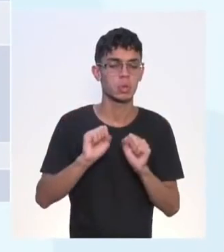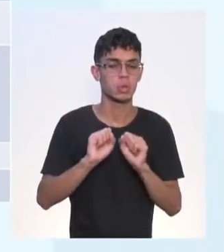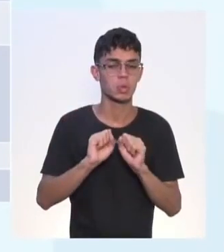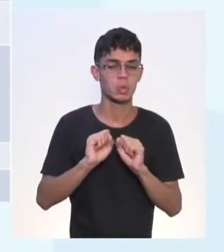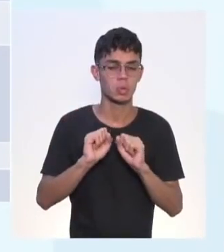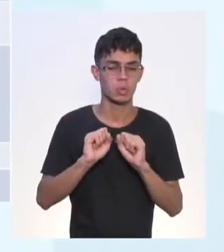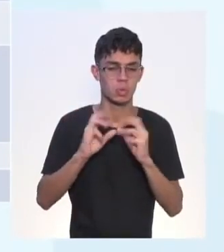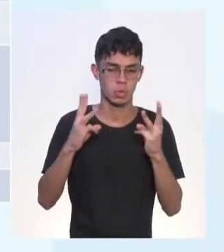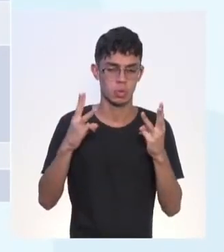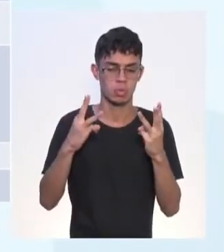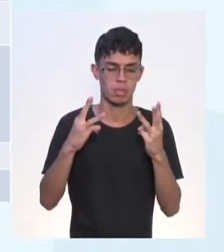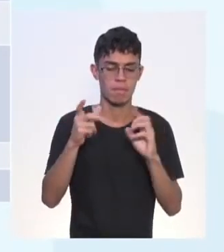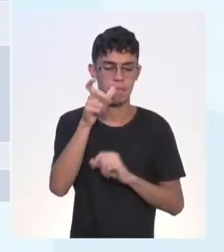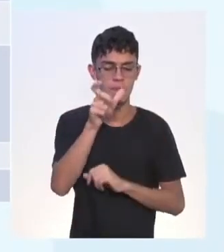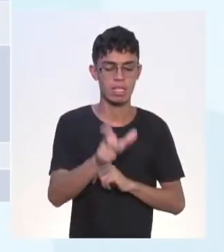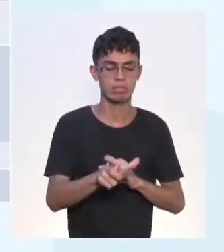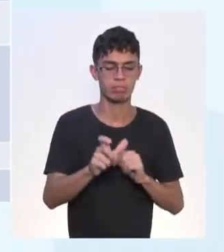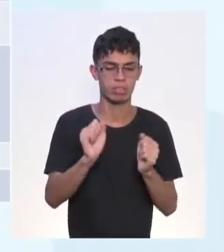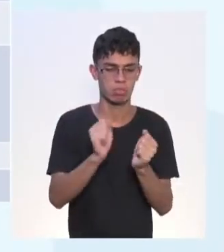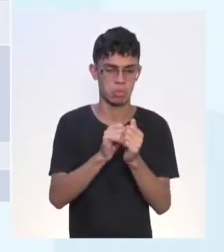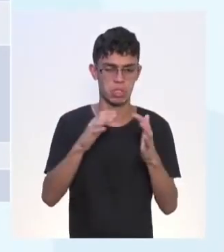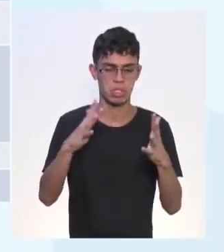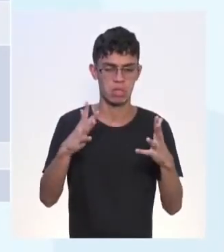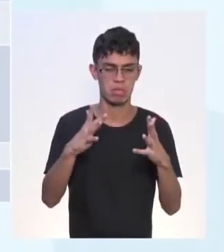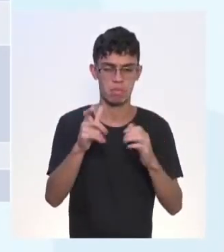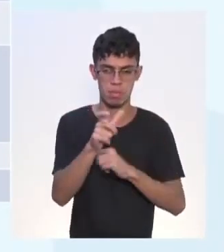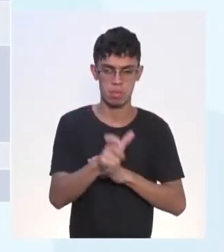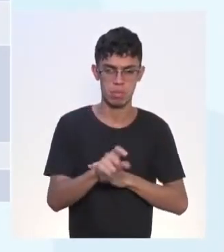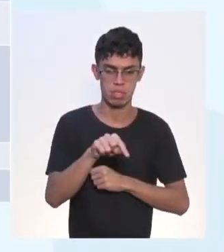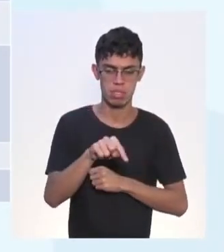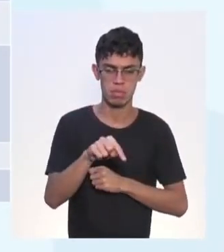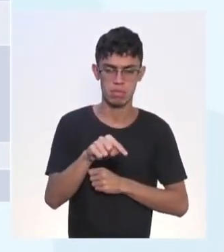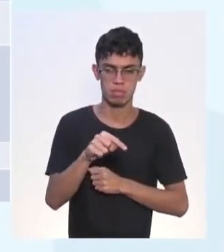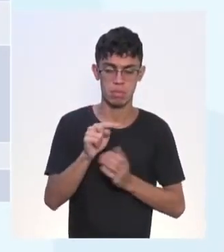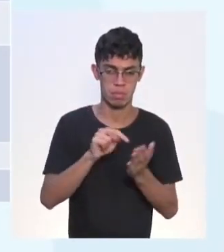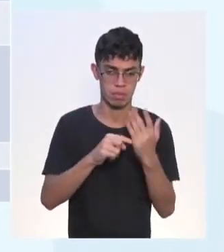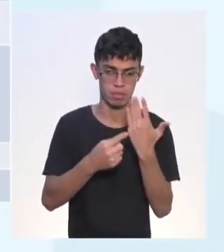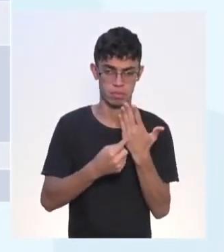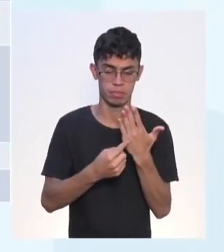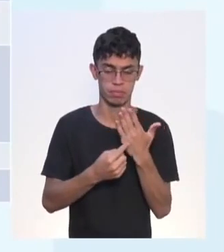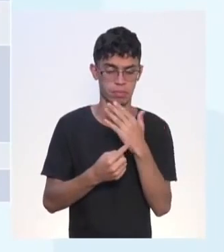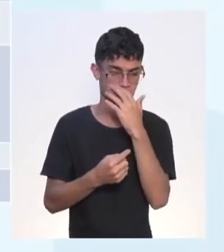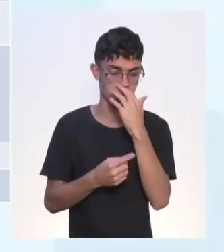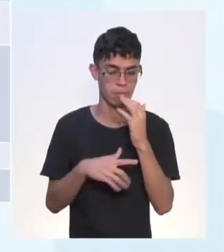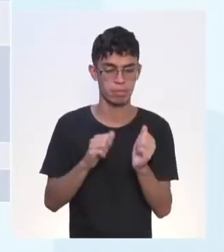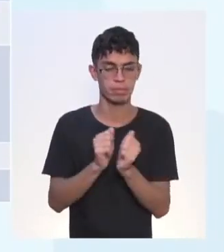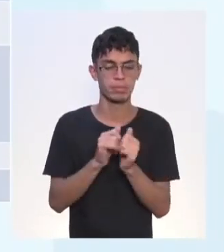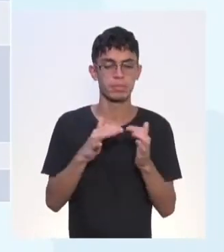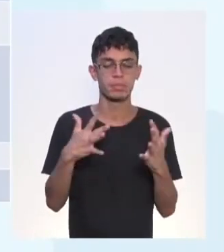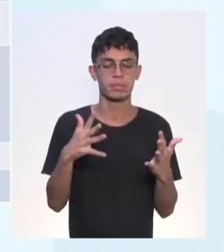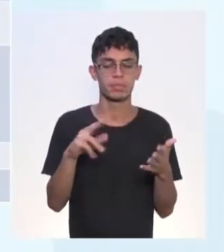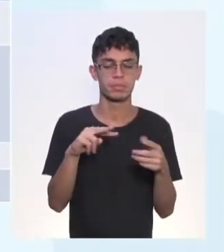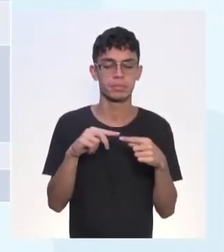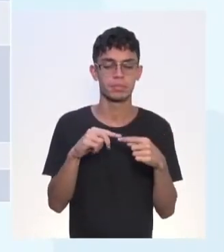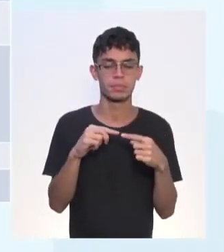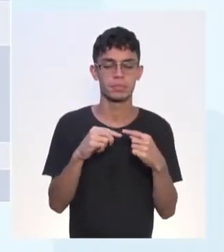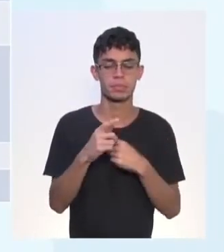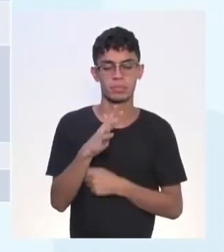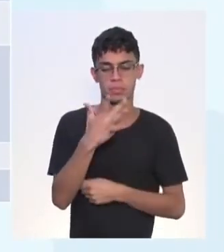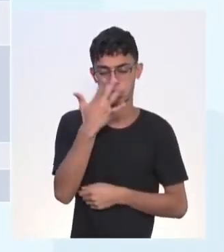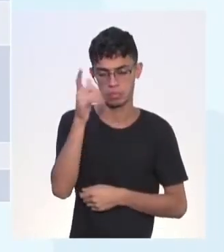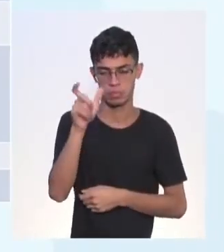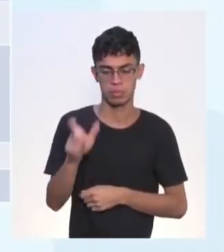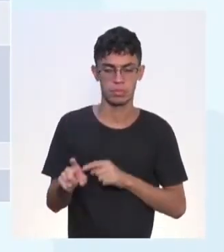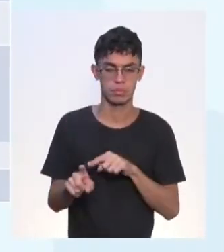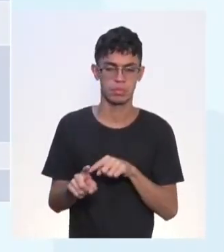brilham é um complemento que não é necessário para dar sentido. O brilham já tem sentido completo, então quem colocou não